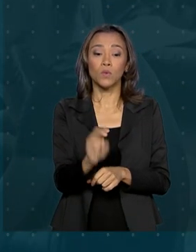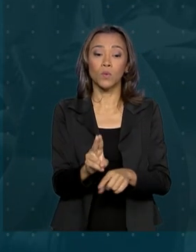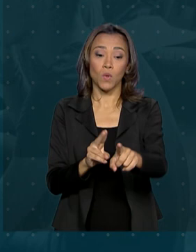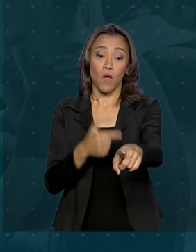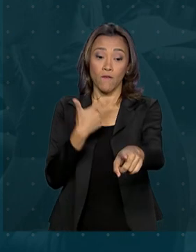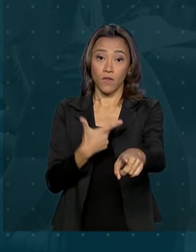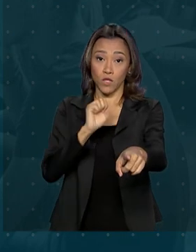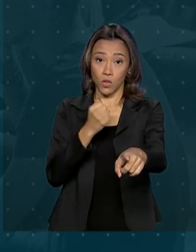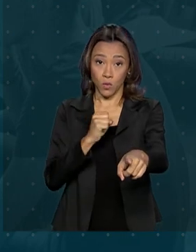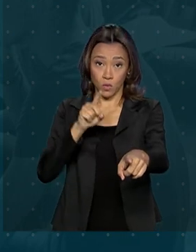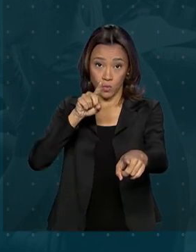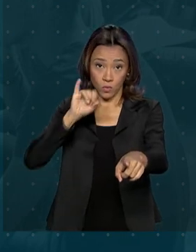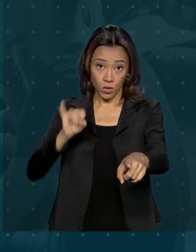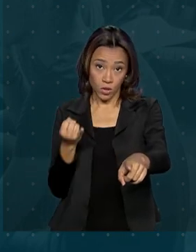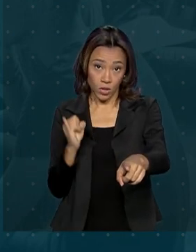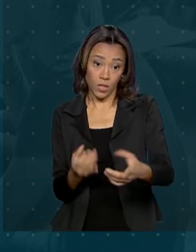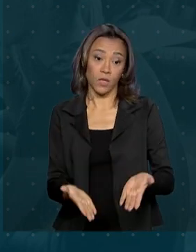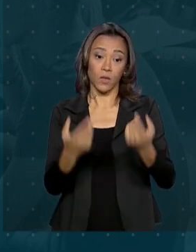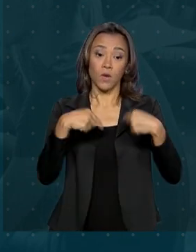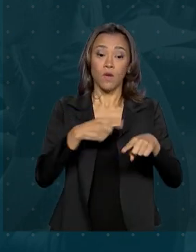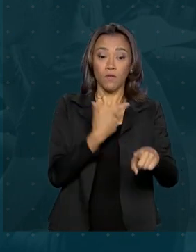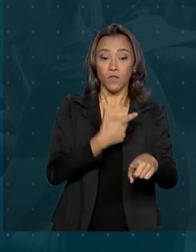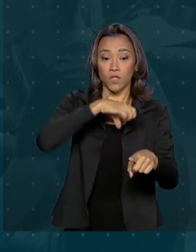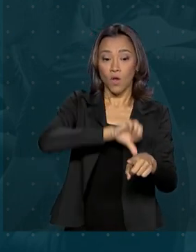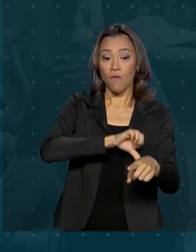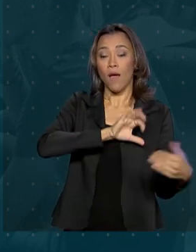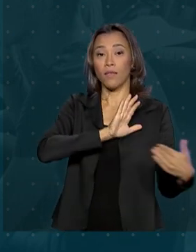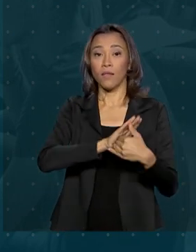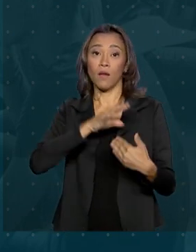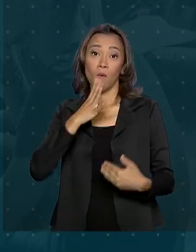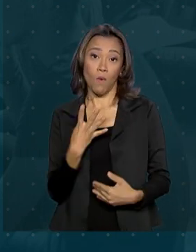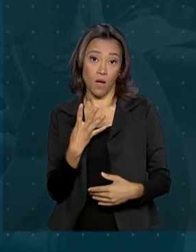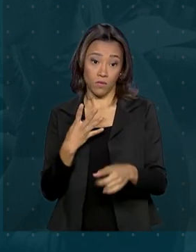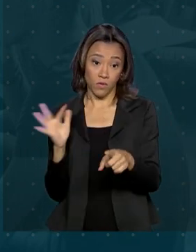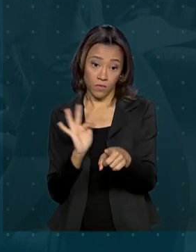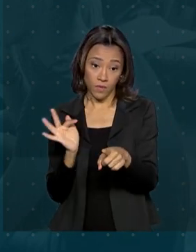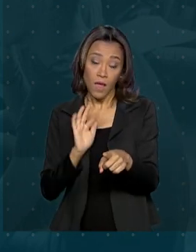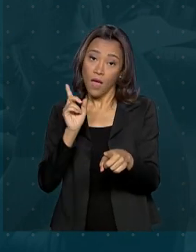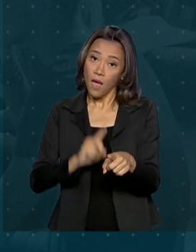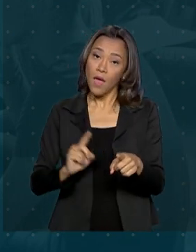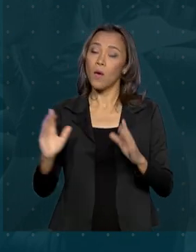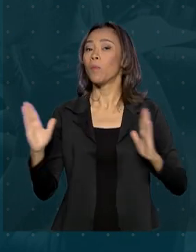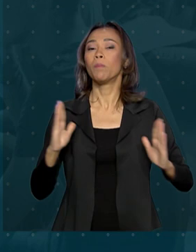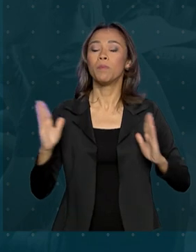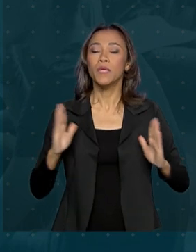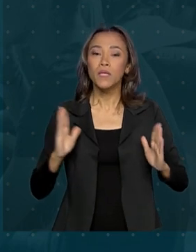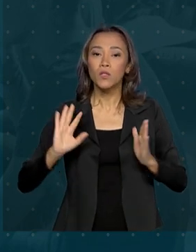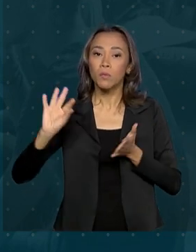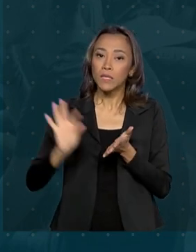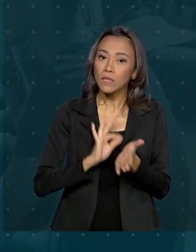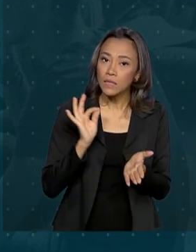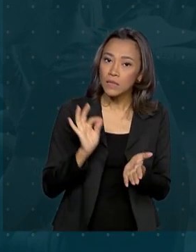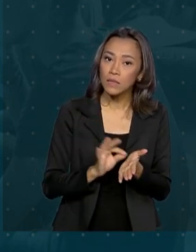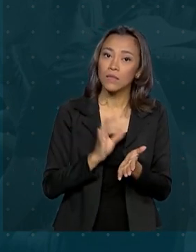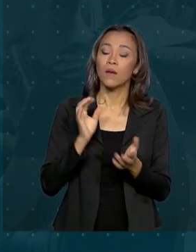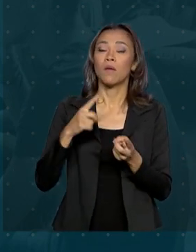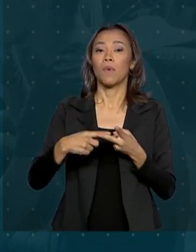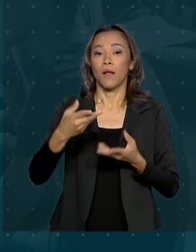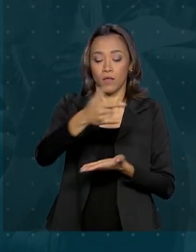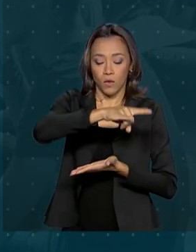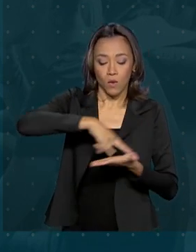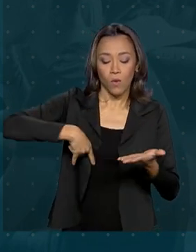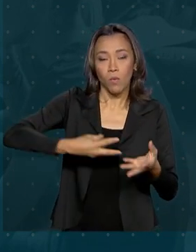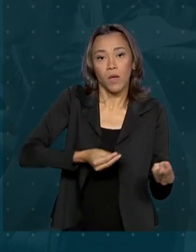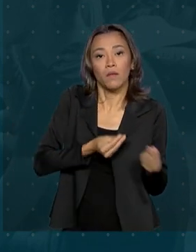De 29 a 4 de fevereiro, começam os prazos para matrícula ou registro acadêmico nas instituições